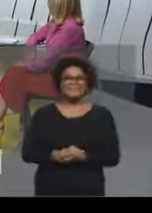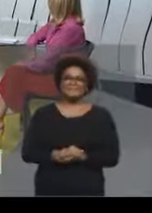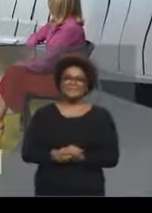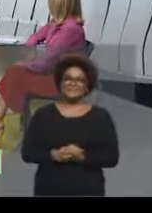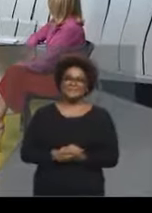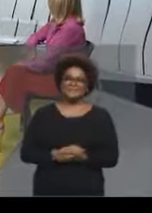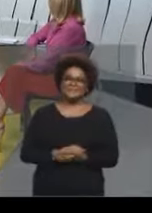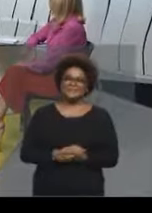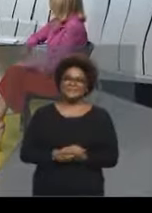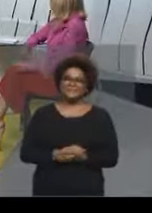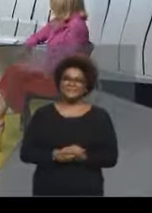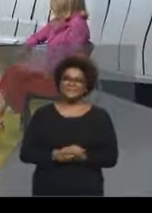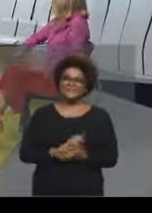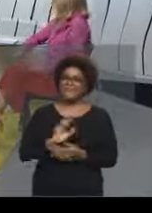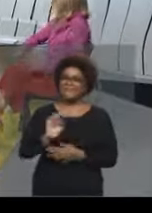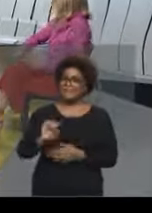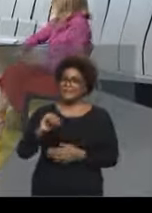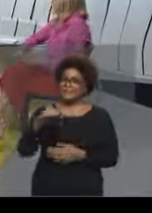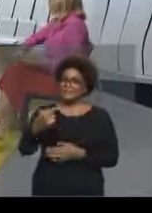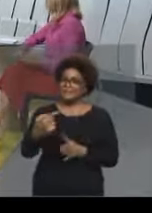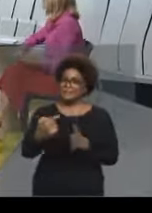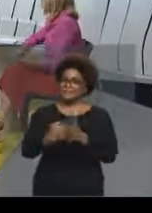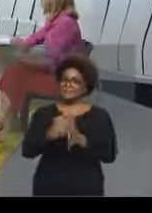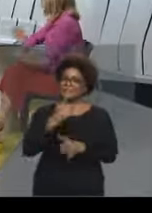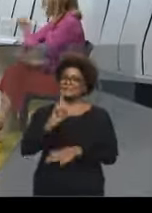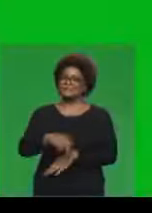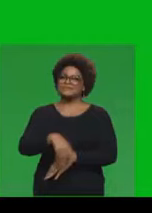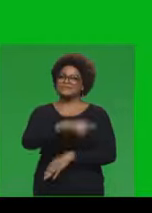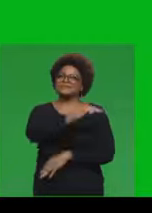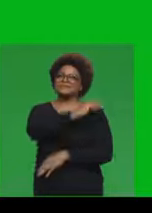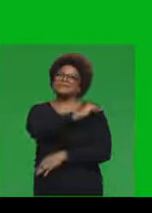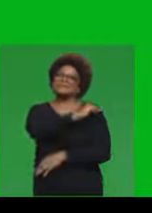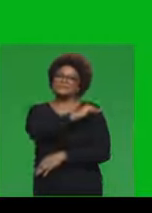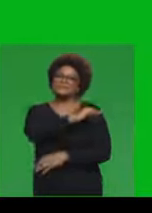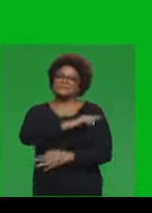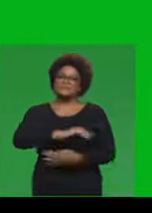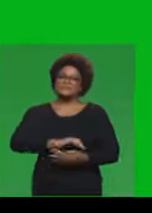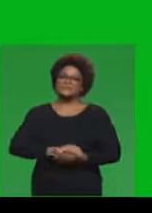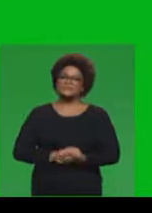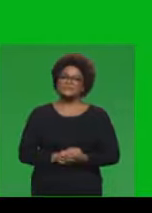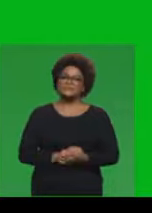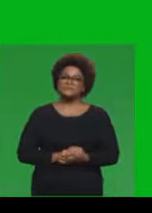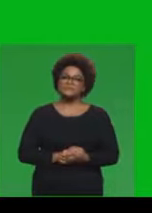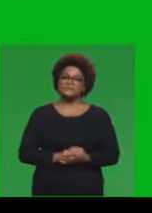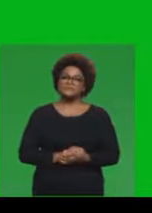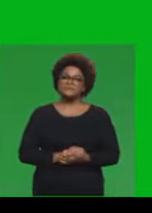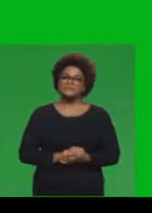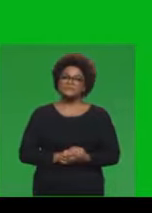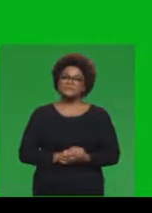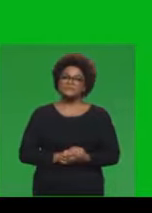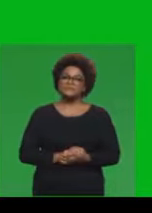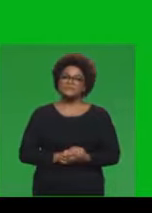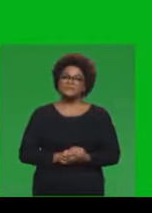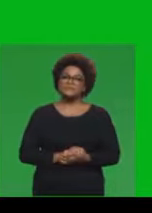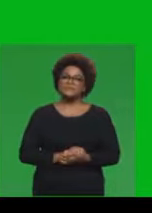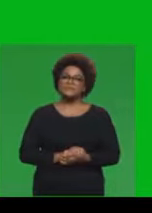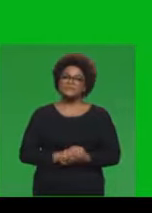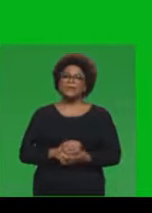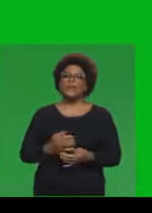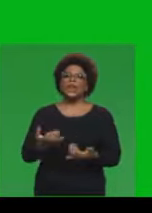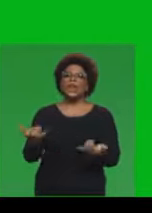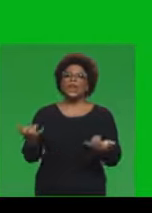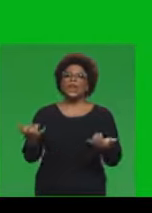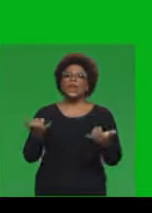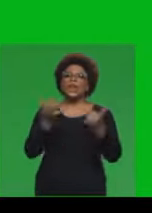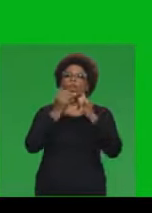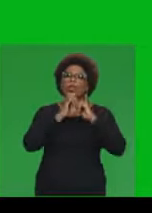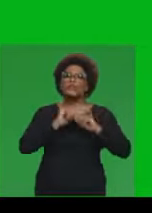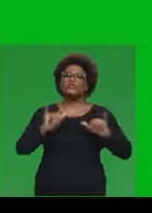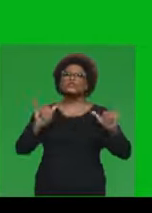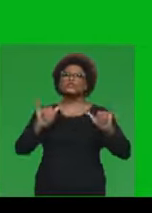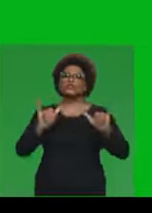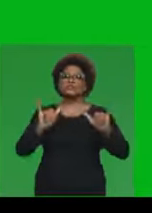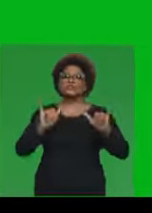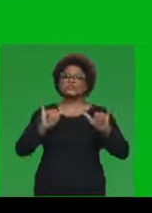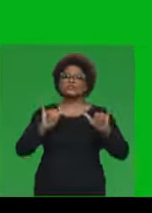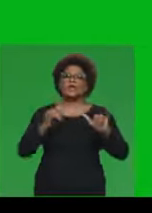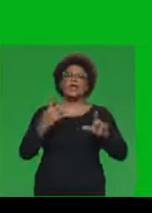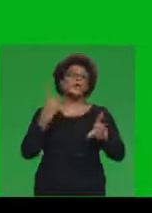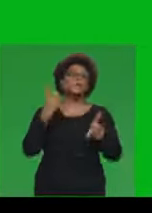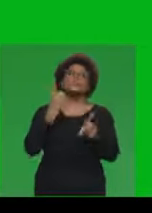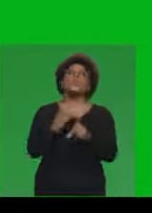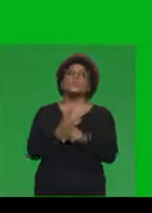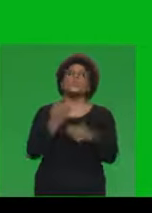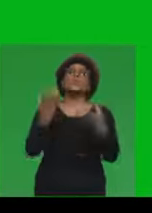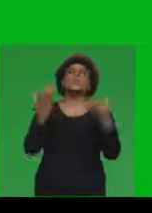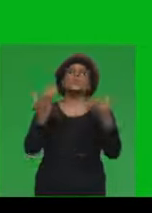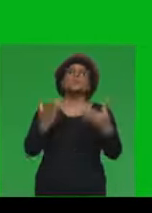Nossa próxima questão é do 7º ano. A notícia é encontrada geralmente em que suportes? Nós vamos